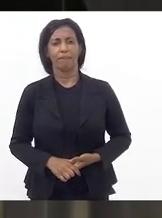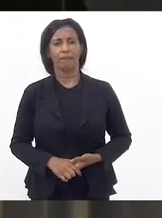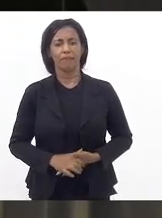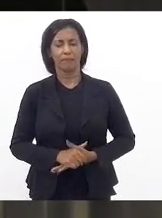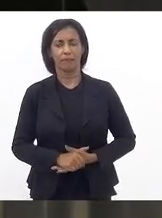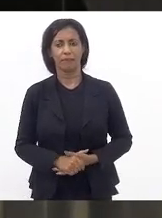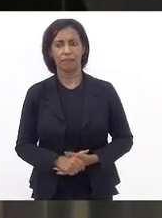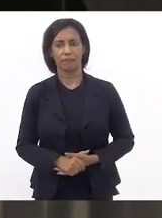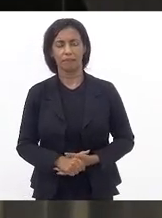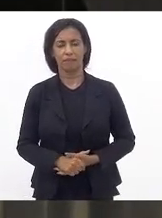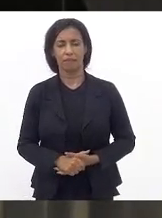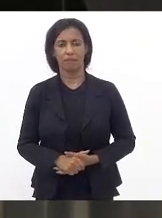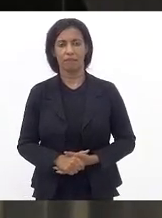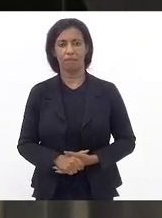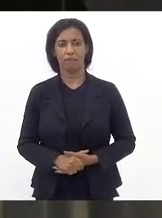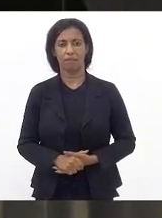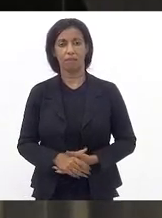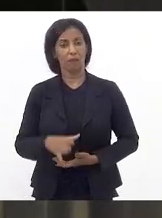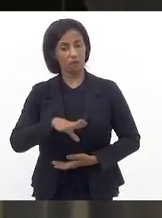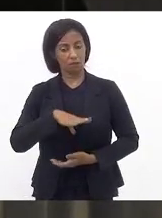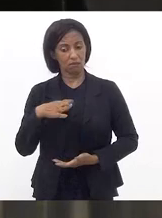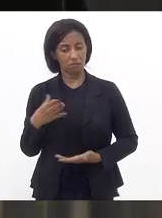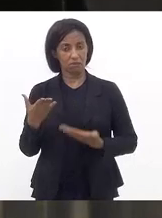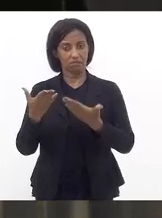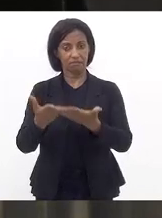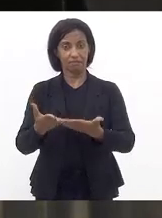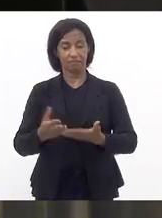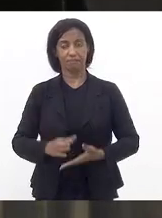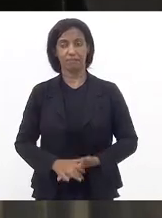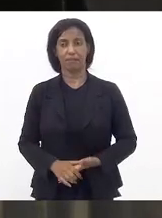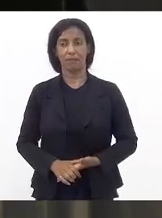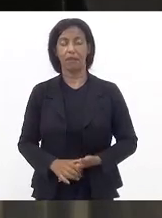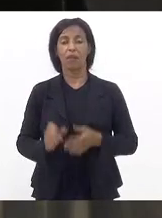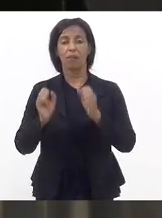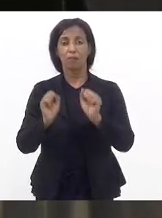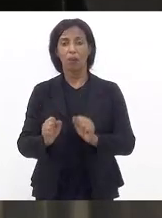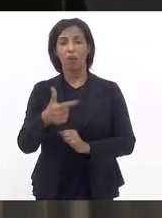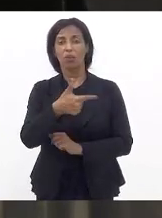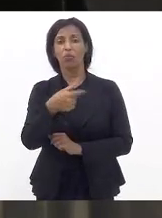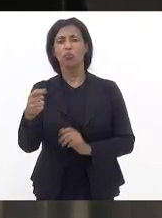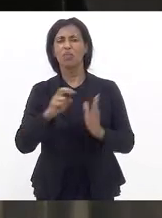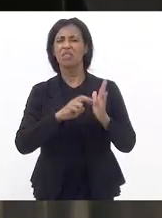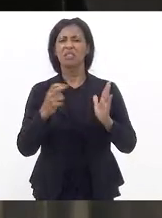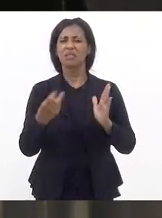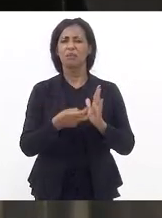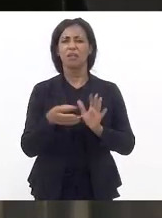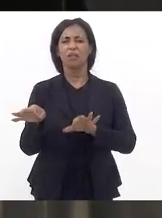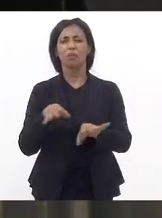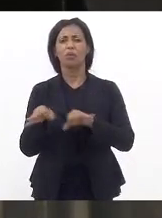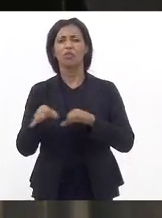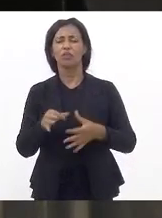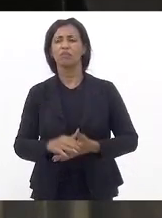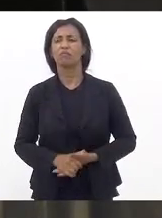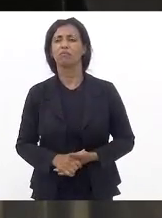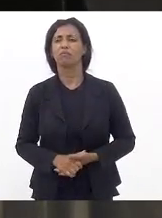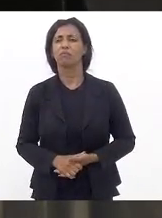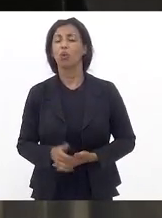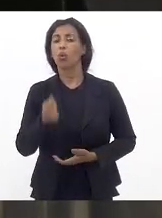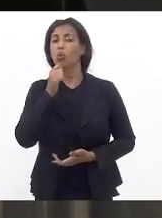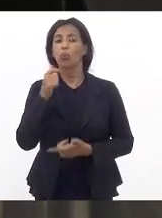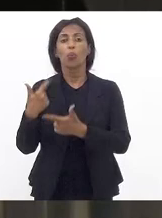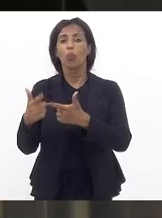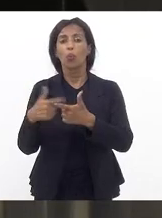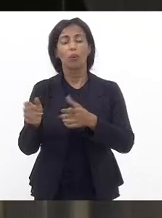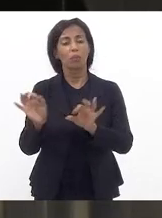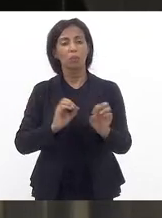o PT If I e pode ter 200 emendas o projeto não